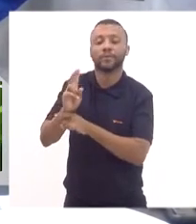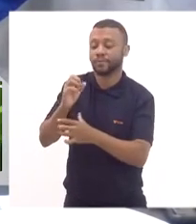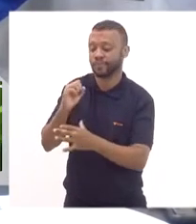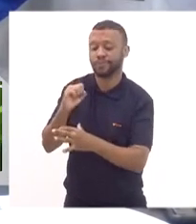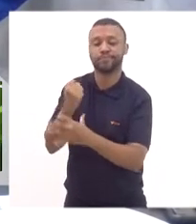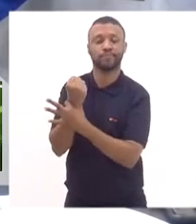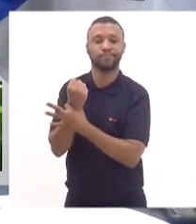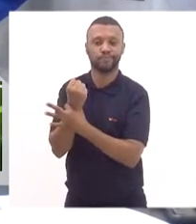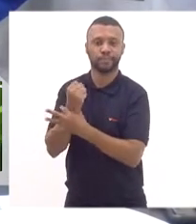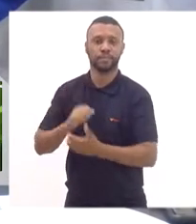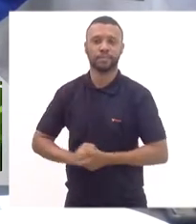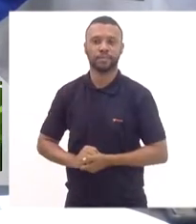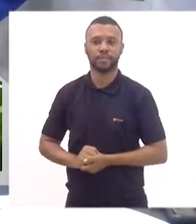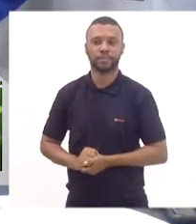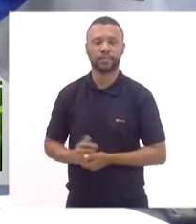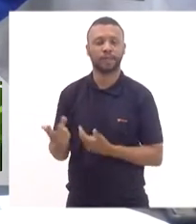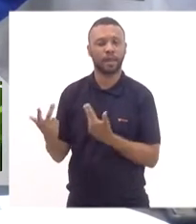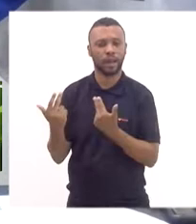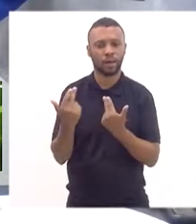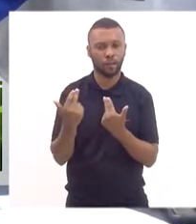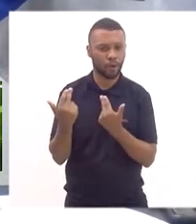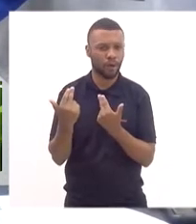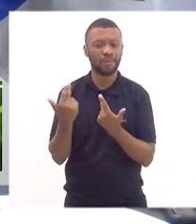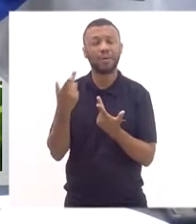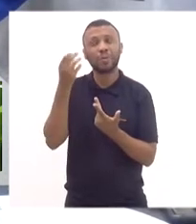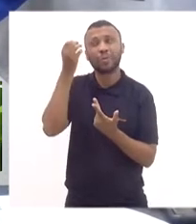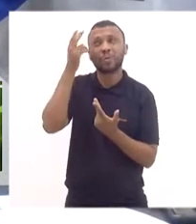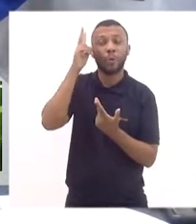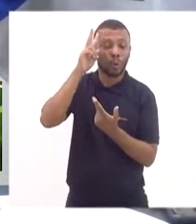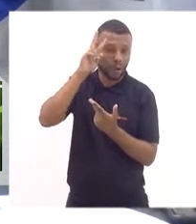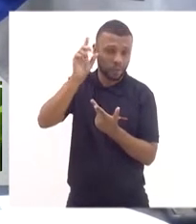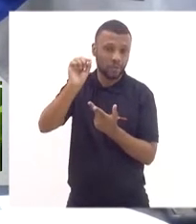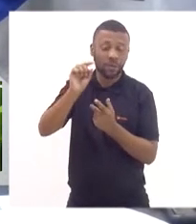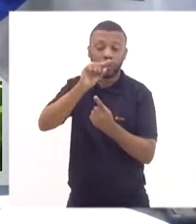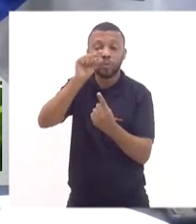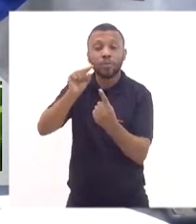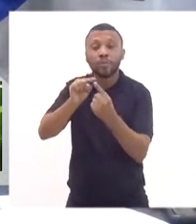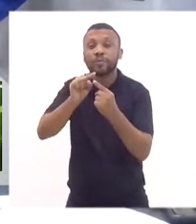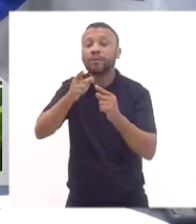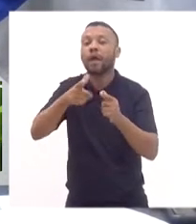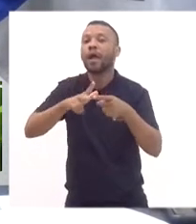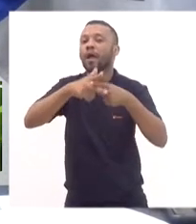ou mesmo num subterfúgio de regulamentar a Lei